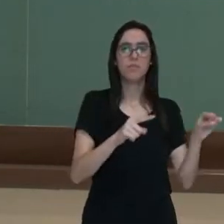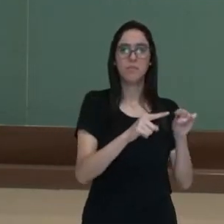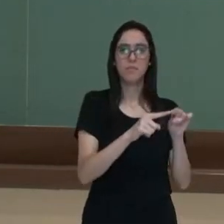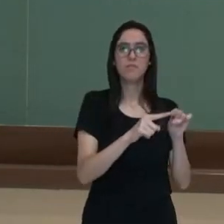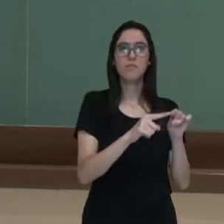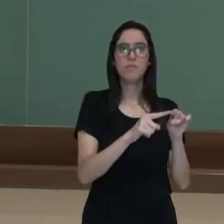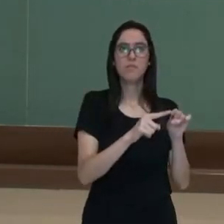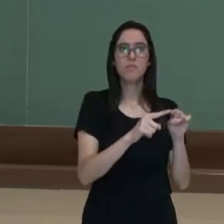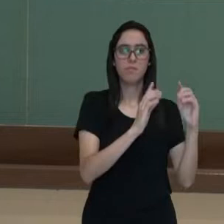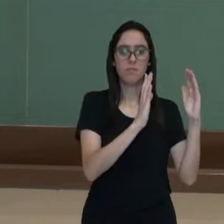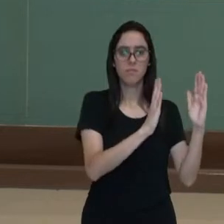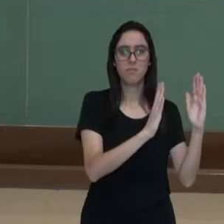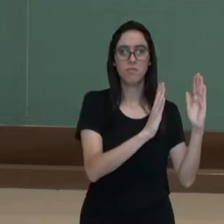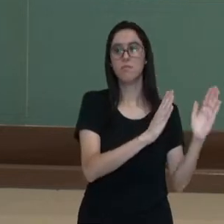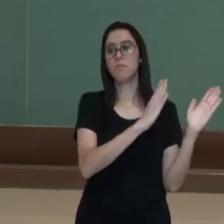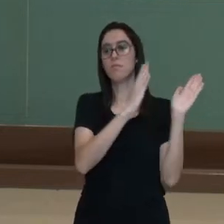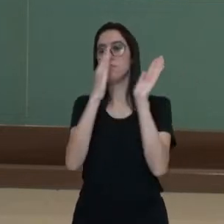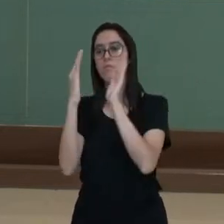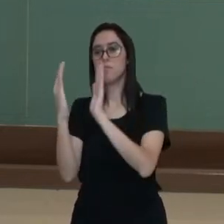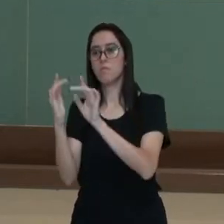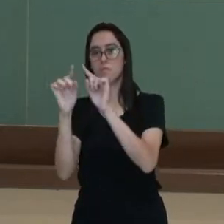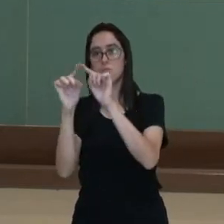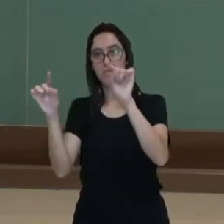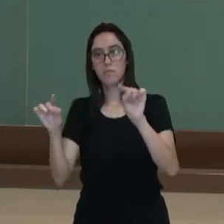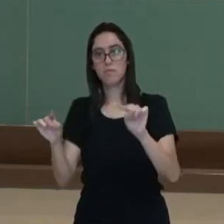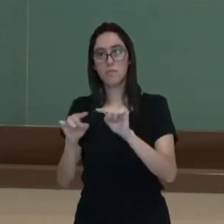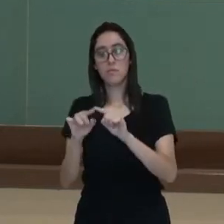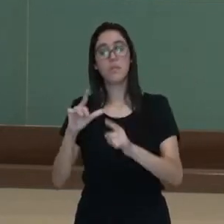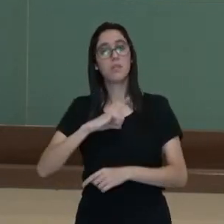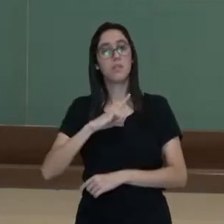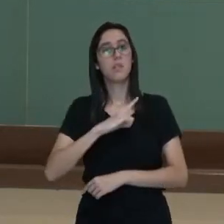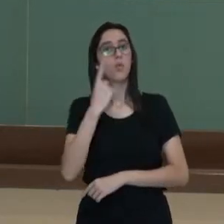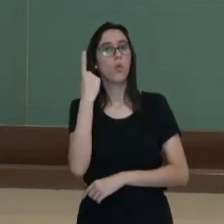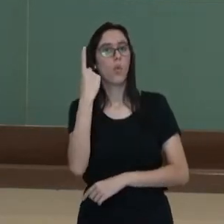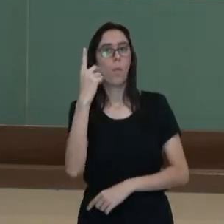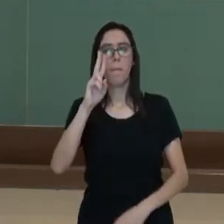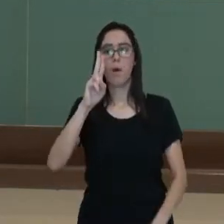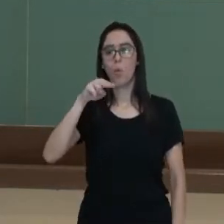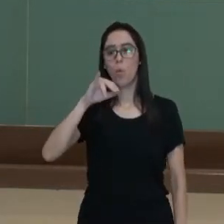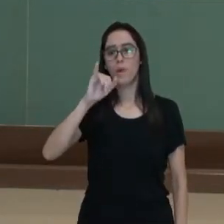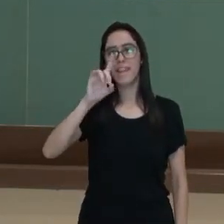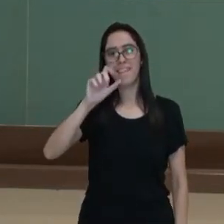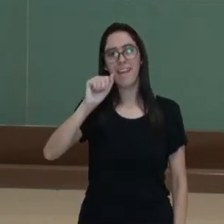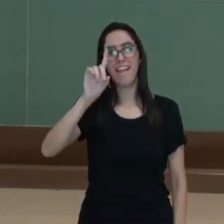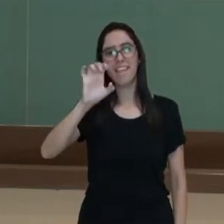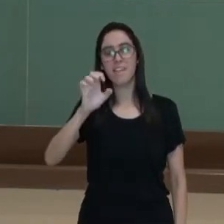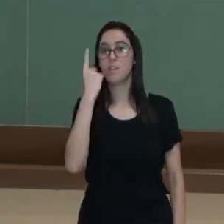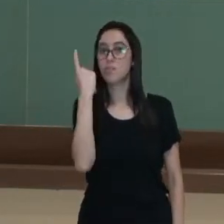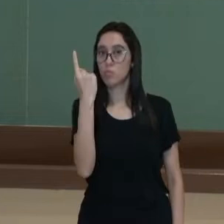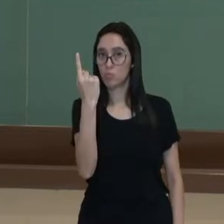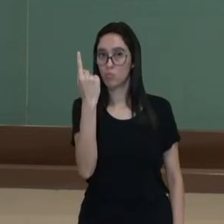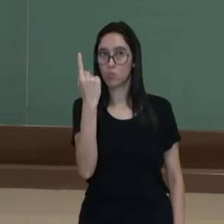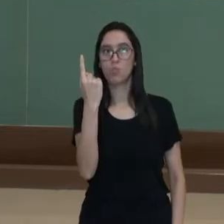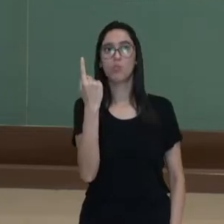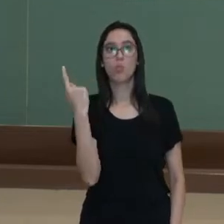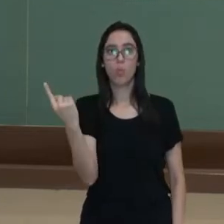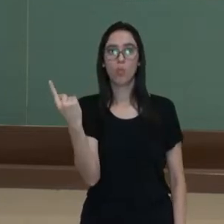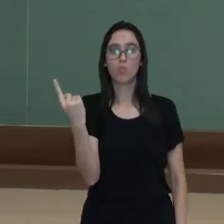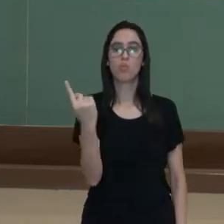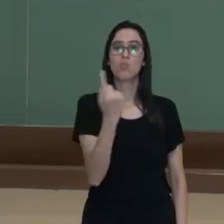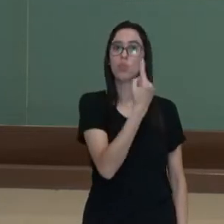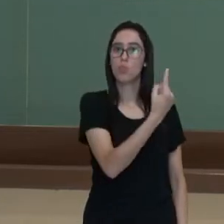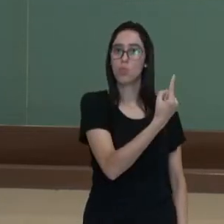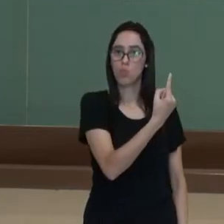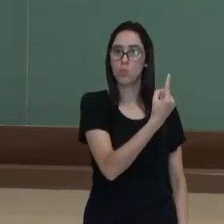lado e sobre esse possui uma unidade. Então a área igual a 1. Aqui a área igual a 1, e aqui a área